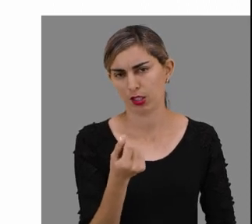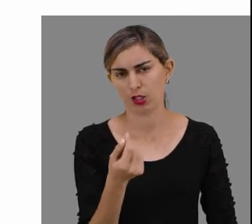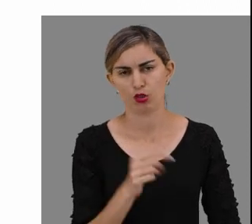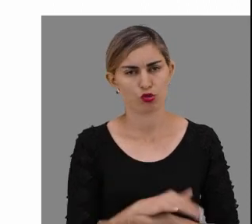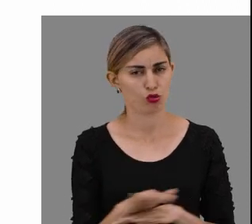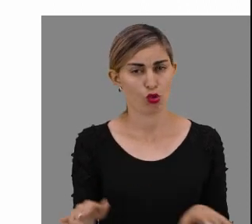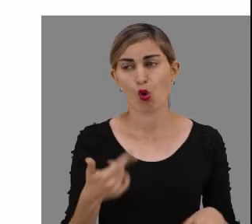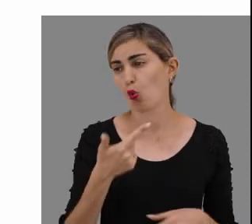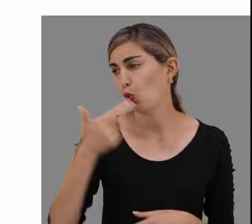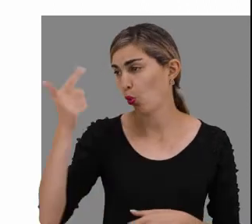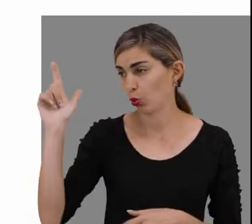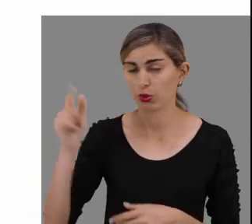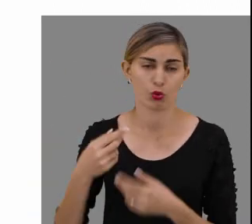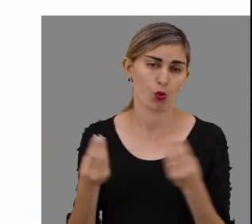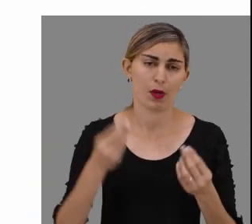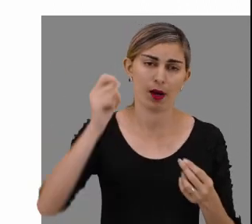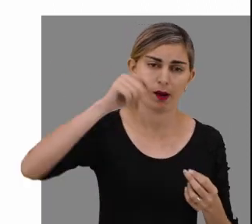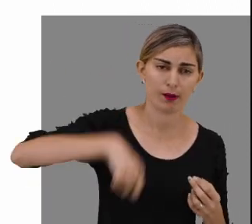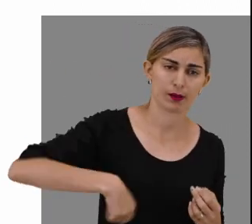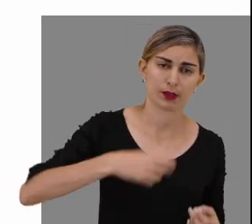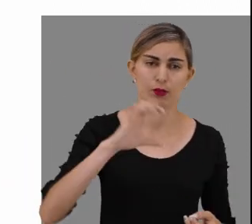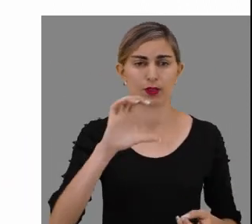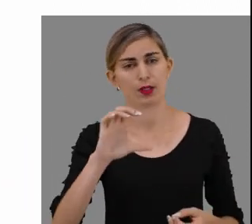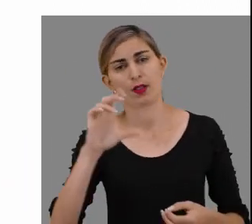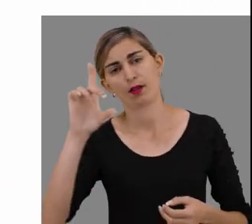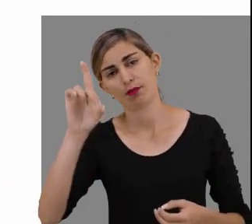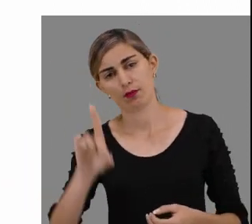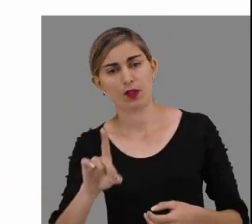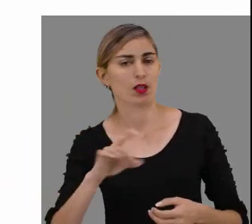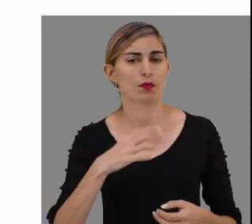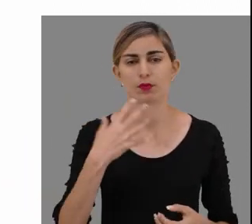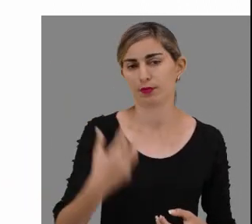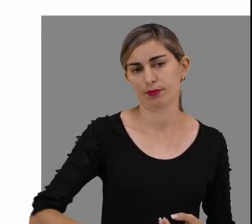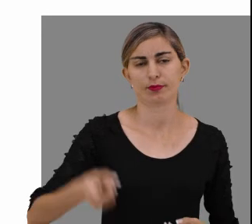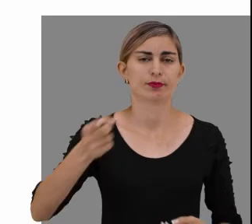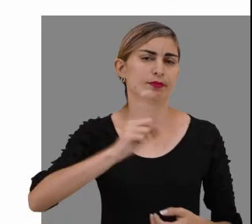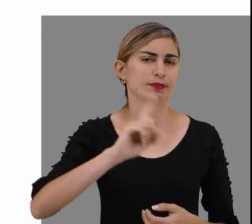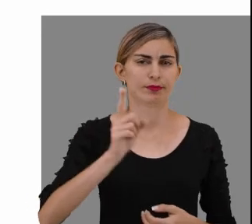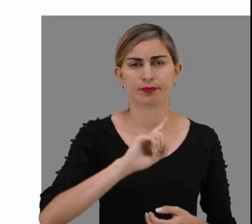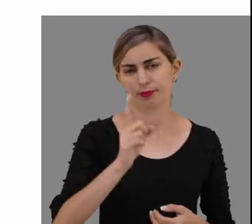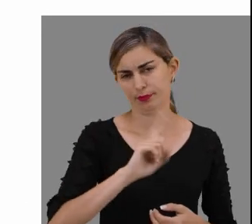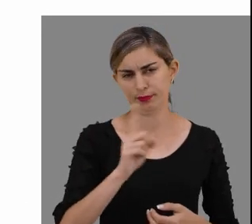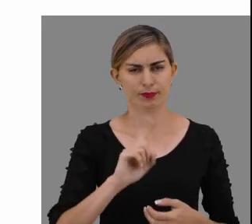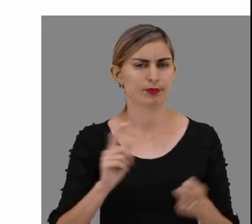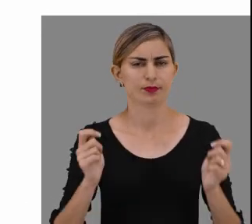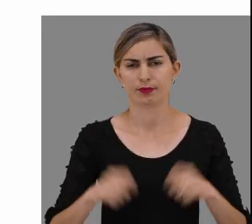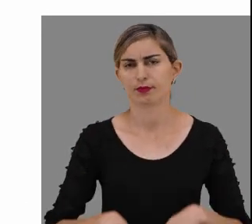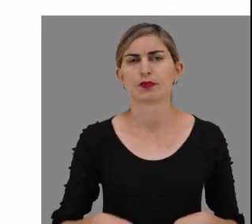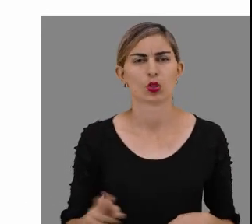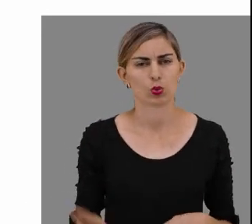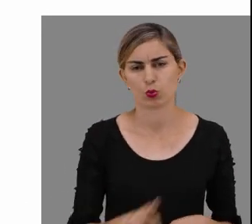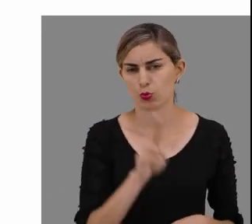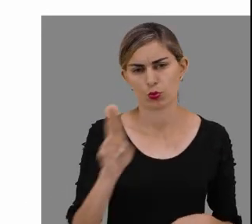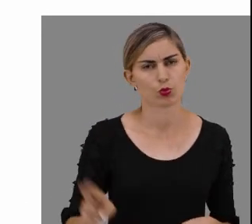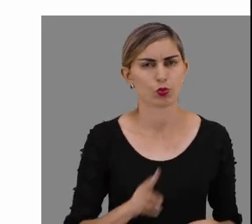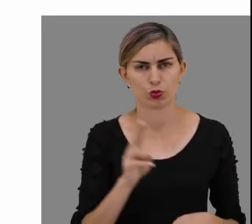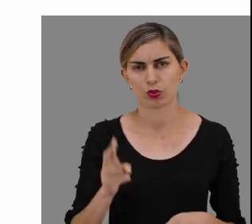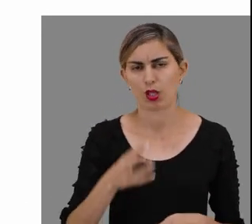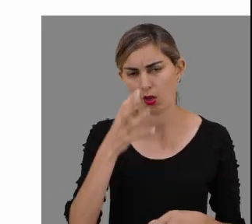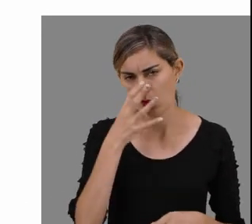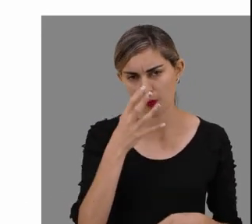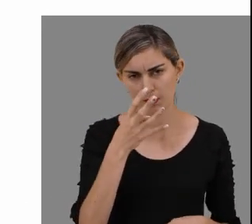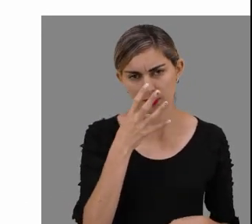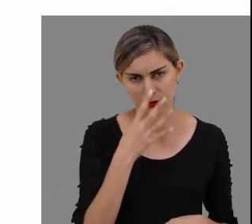pagamento dinheiro. Nenhuma outra forma de pagamento do nosso prato promocional poderá ser